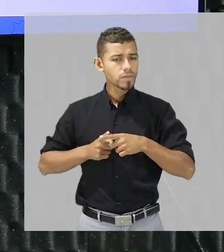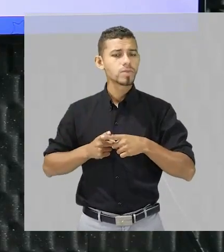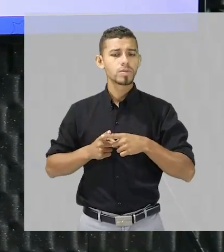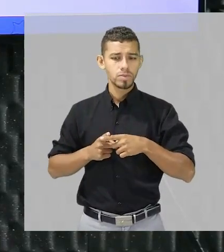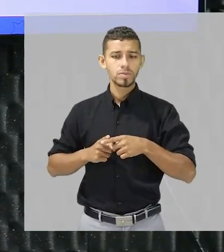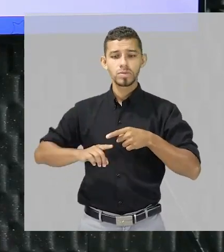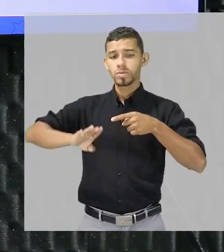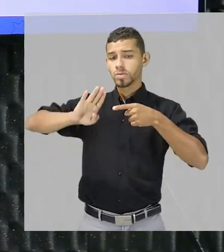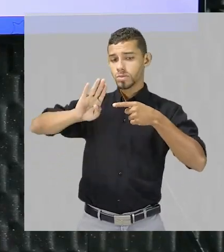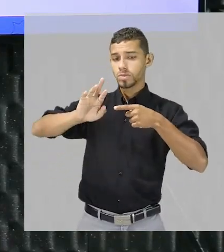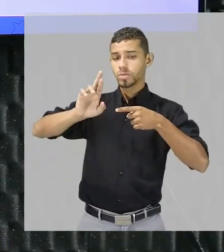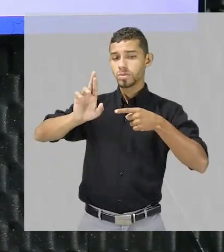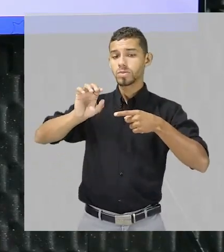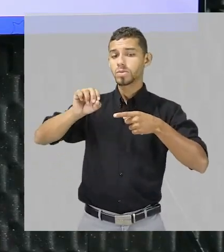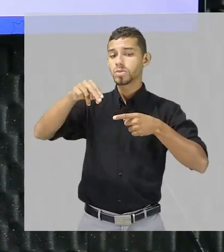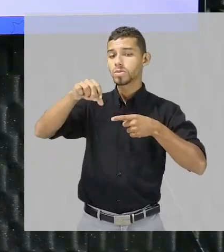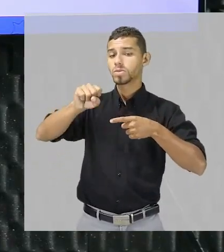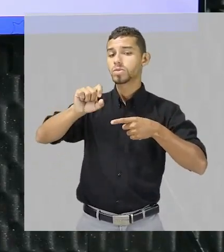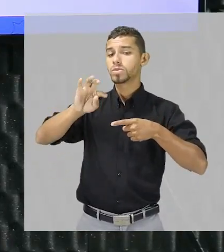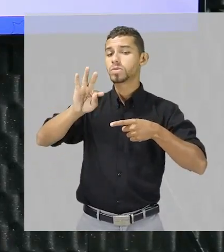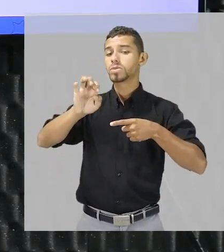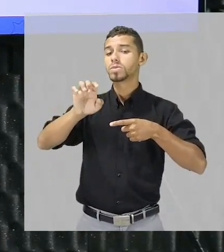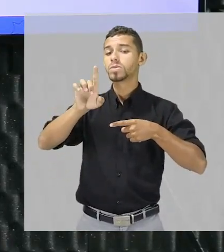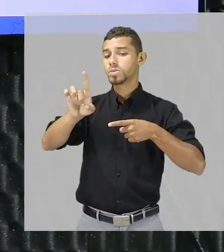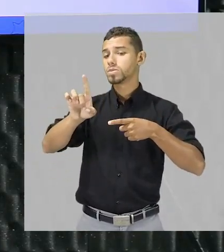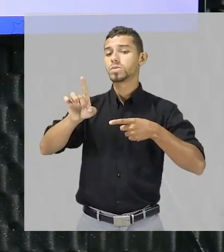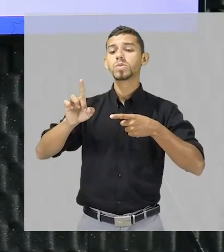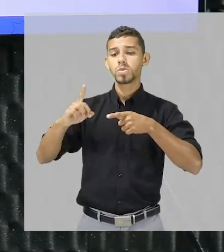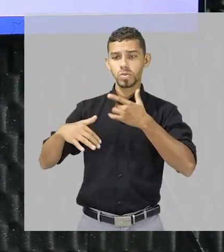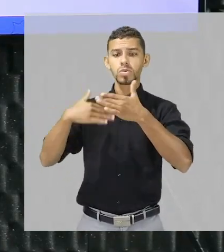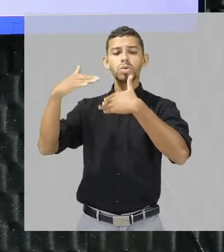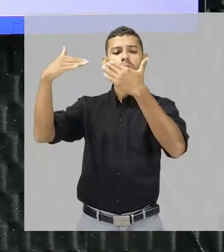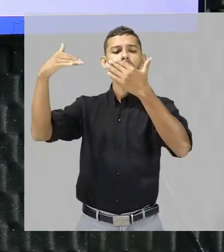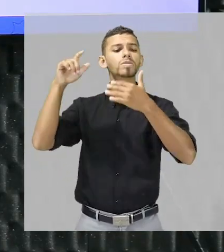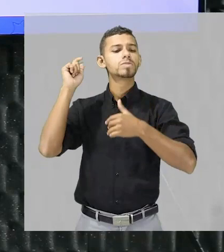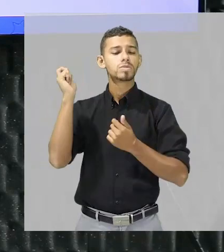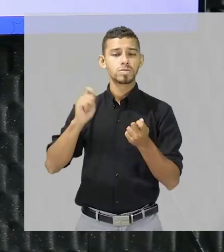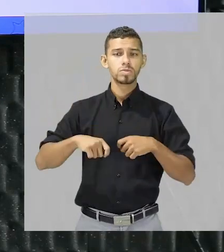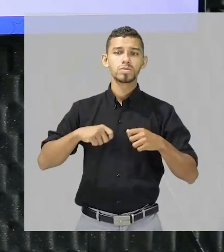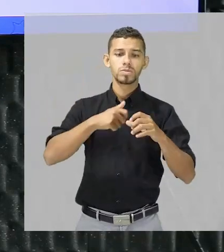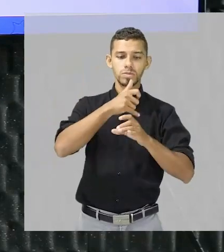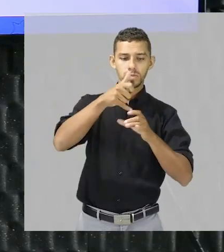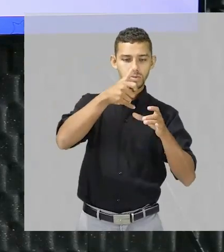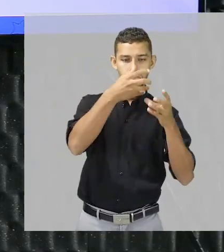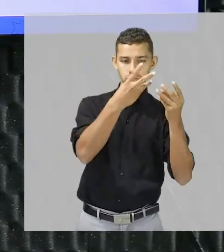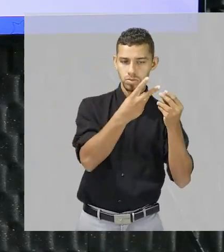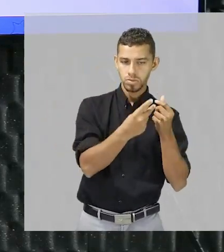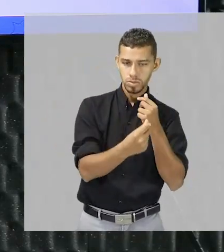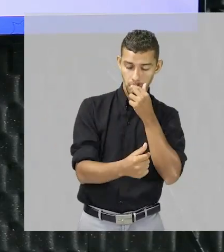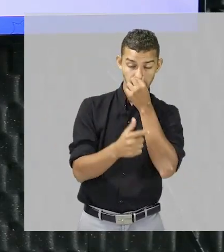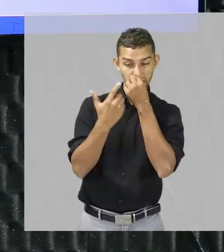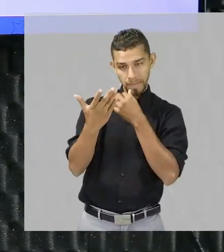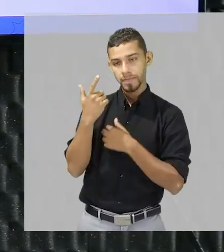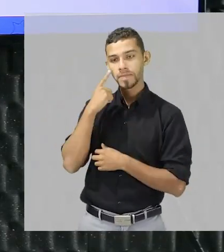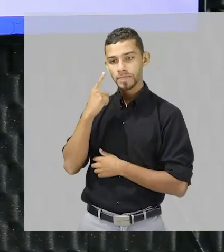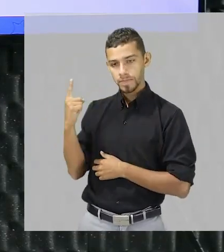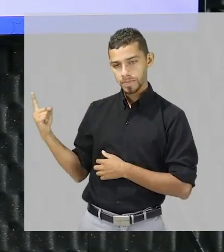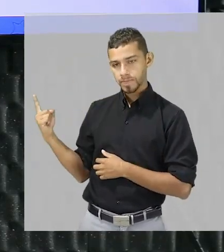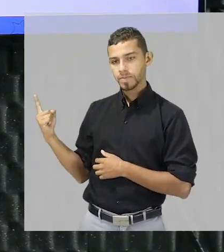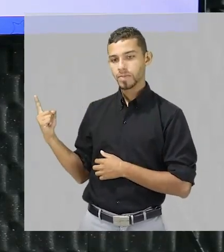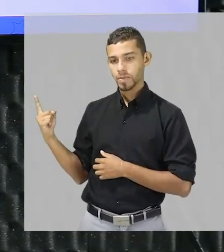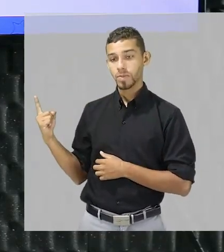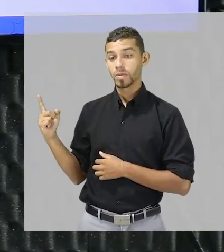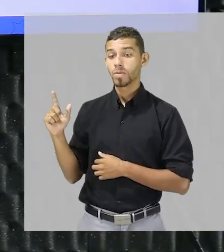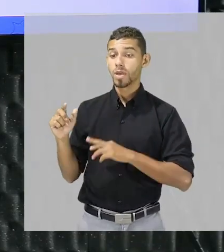de Bronsted, desenvolvida durante o processo de degradação do óleo, conforme mostra o esquema genérico